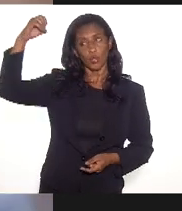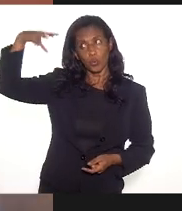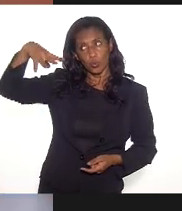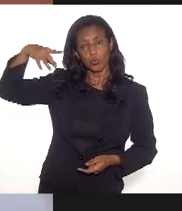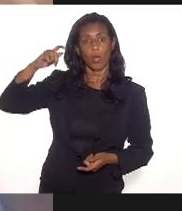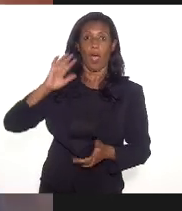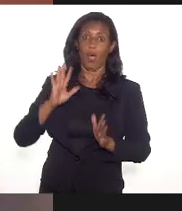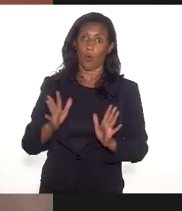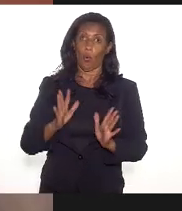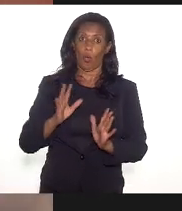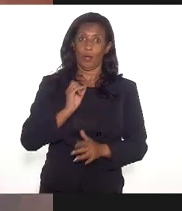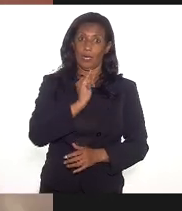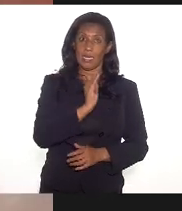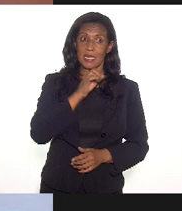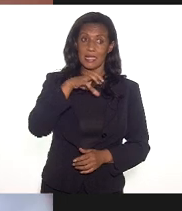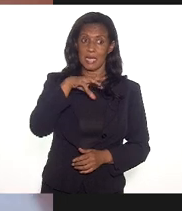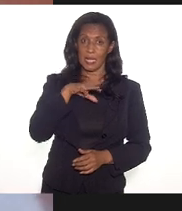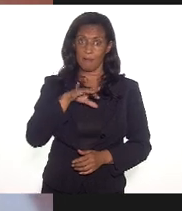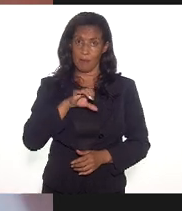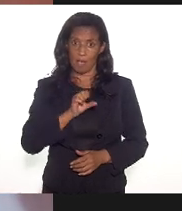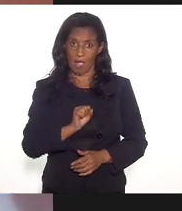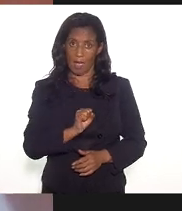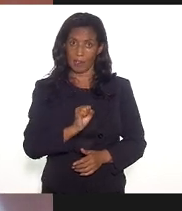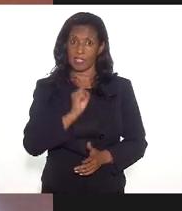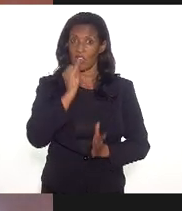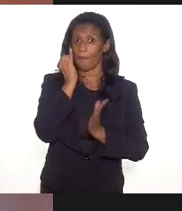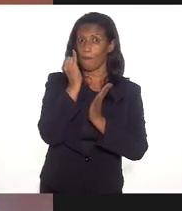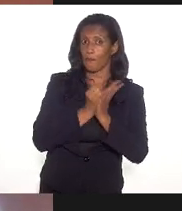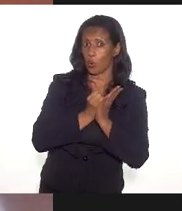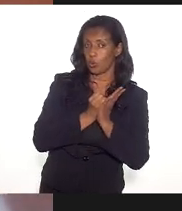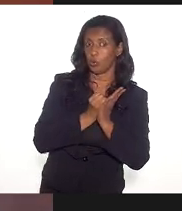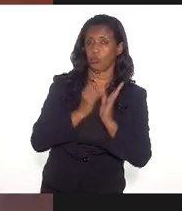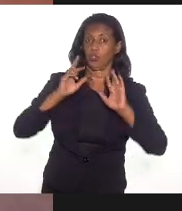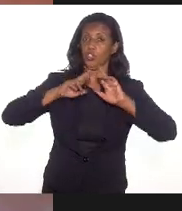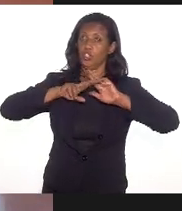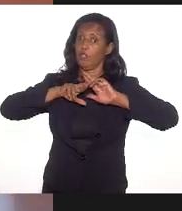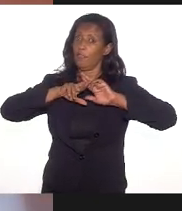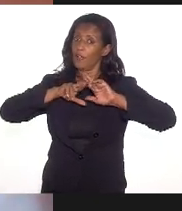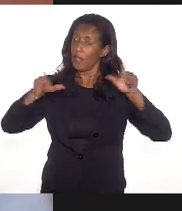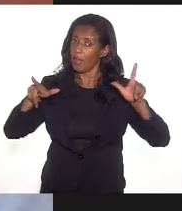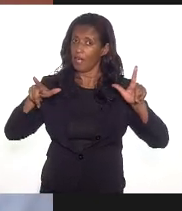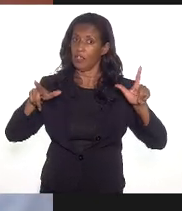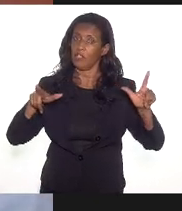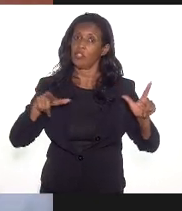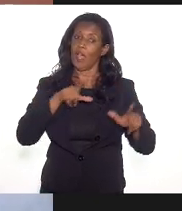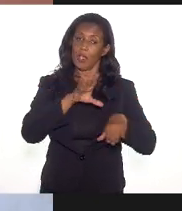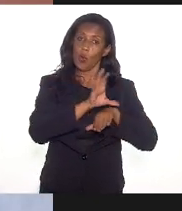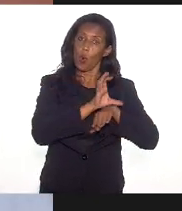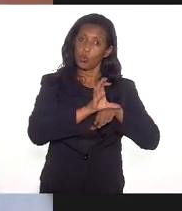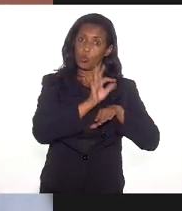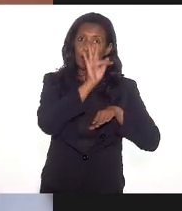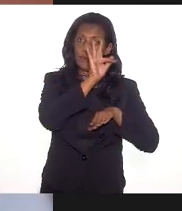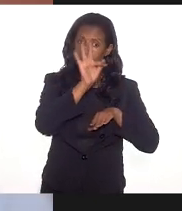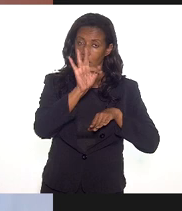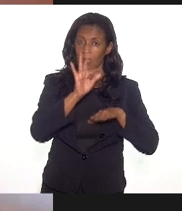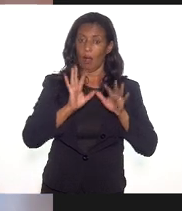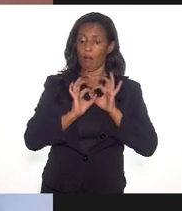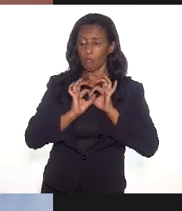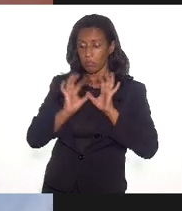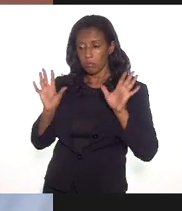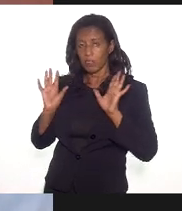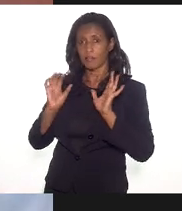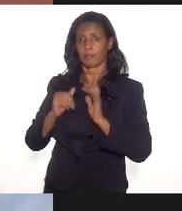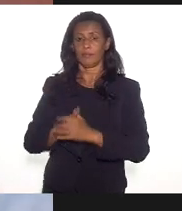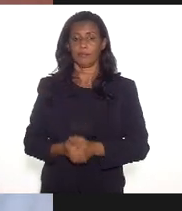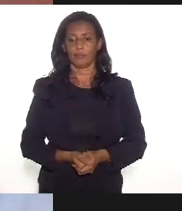o imposto da conta de luz, já aqui a Constituição Federal já garantiu. Pois bem, depois de um monte